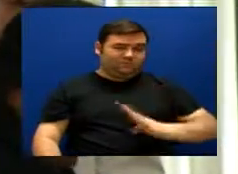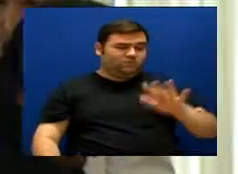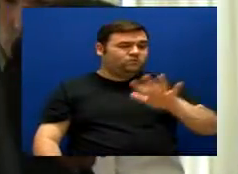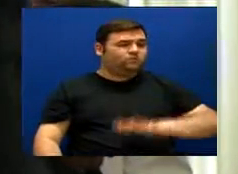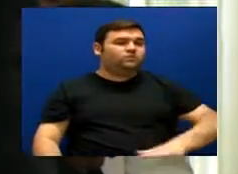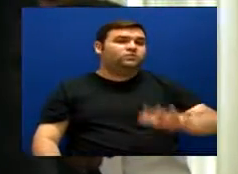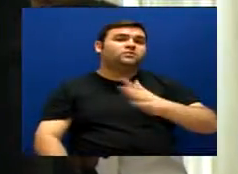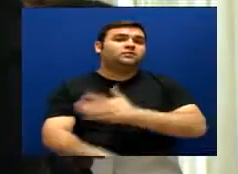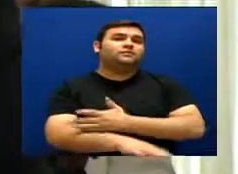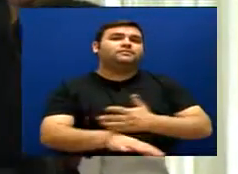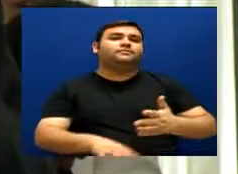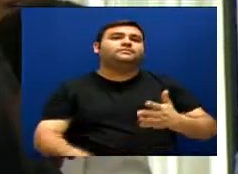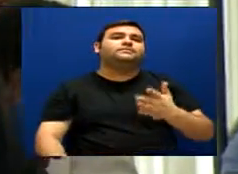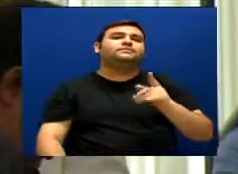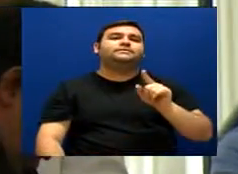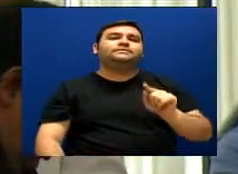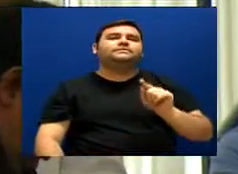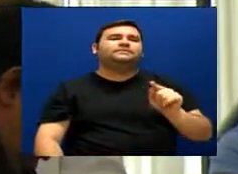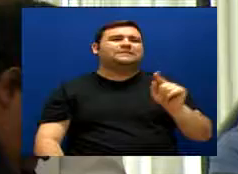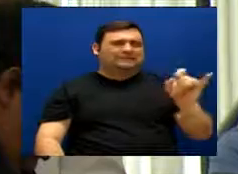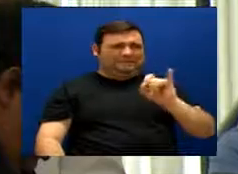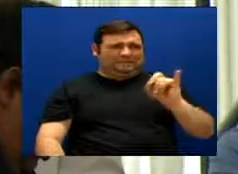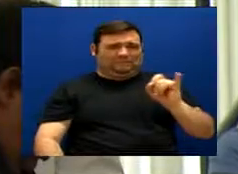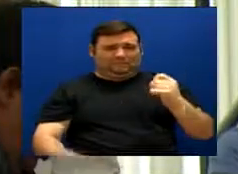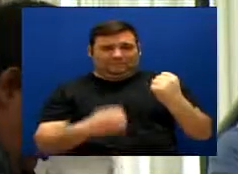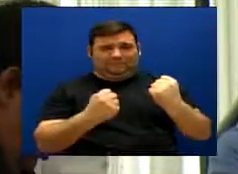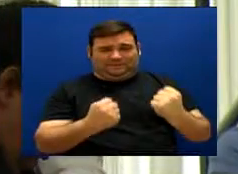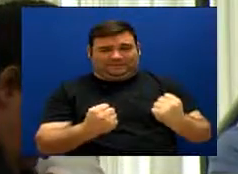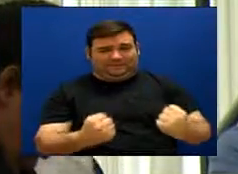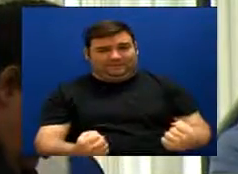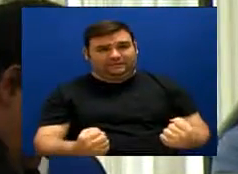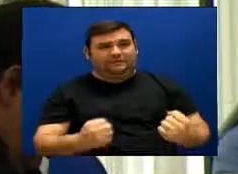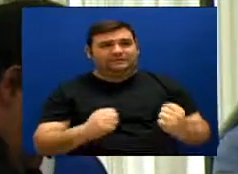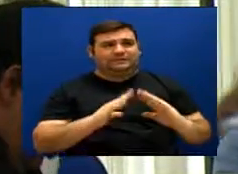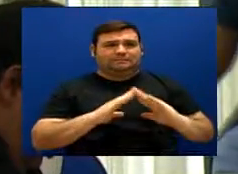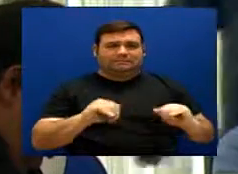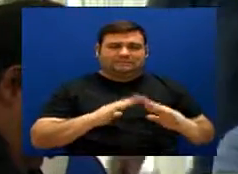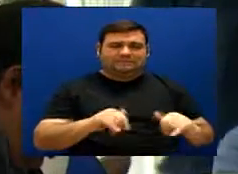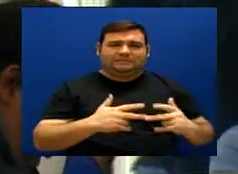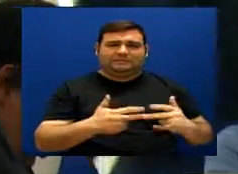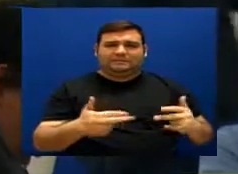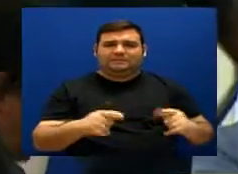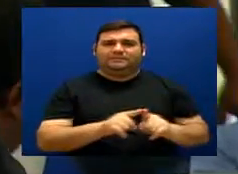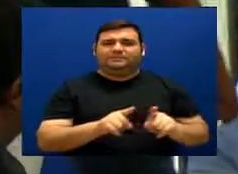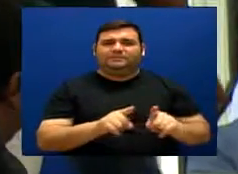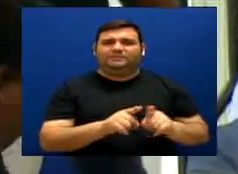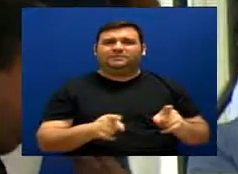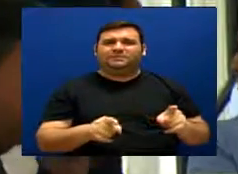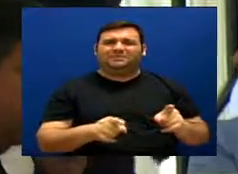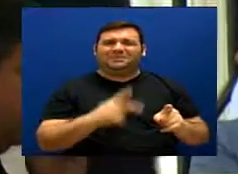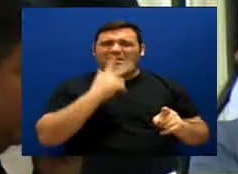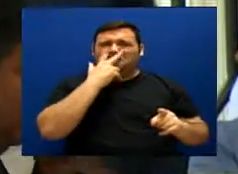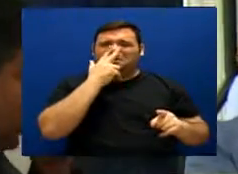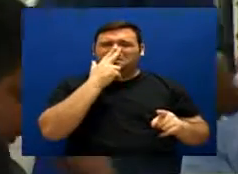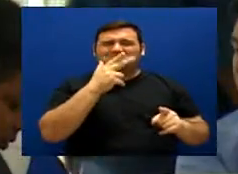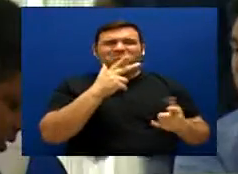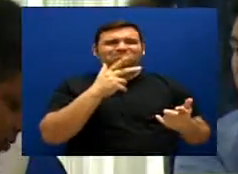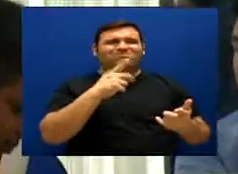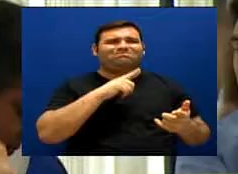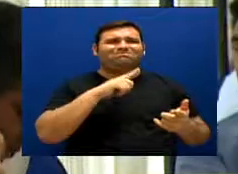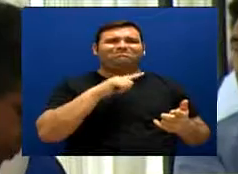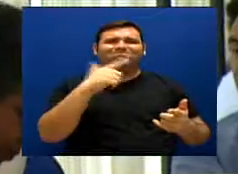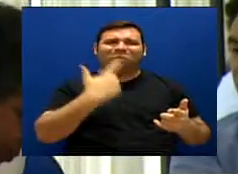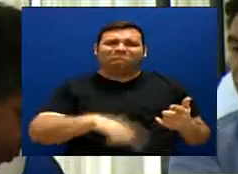acostumados a sermos tão tributados, tão cobrados. E parece que temos muito